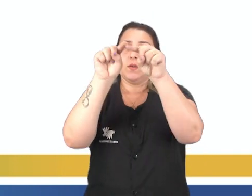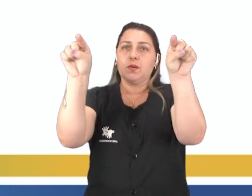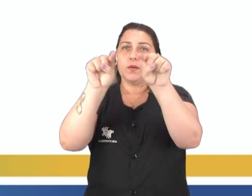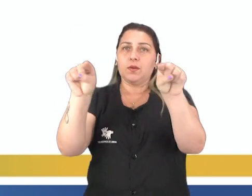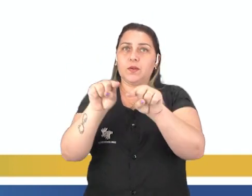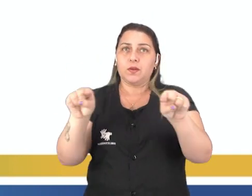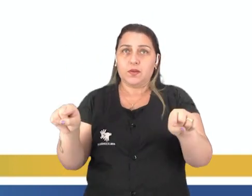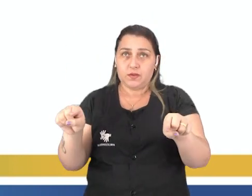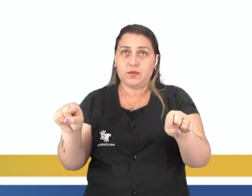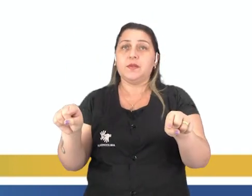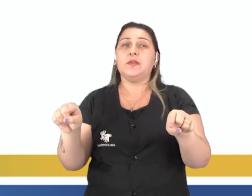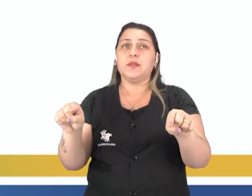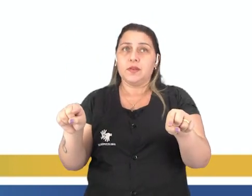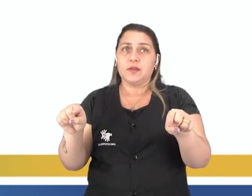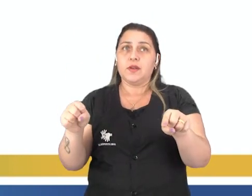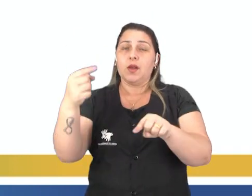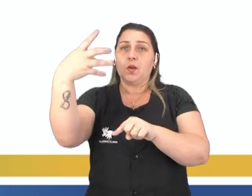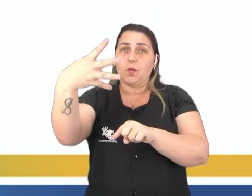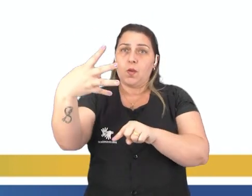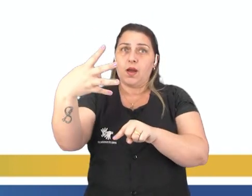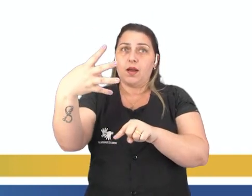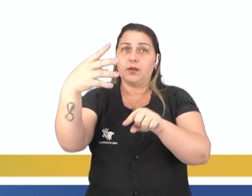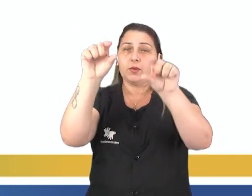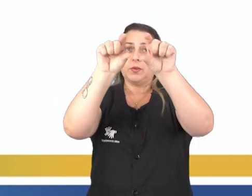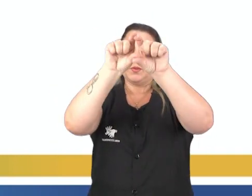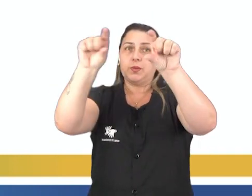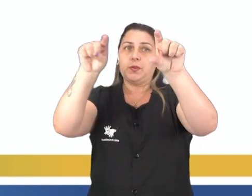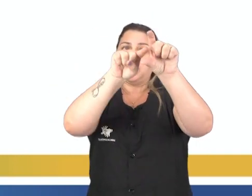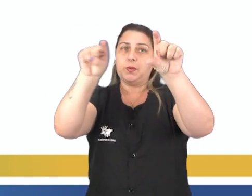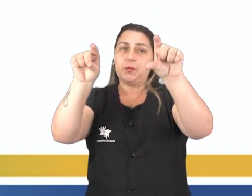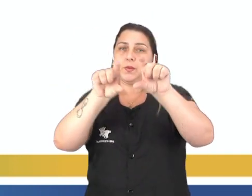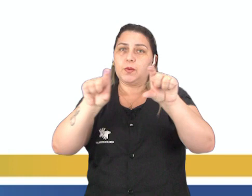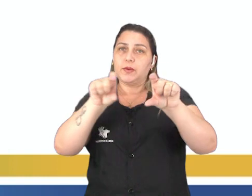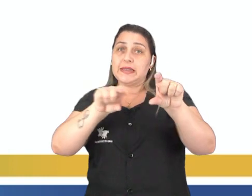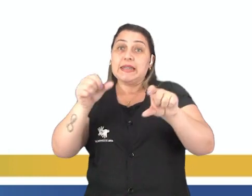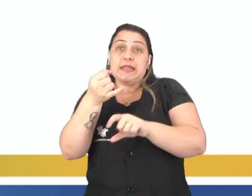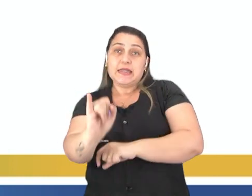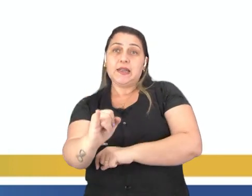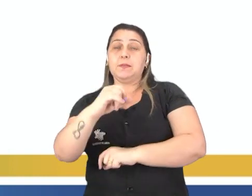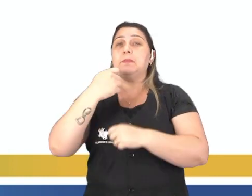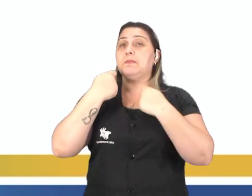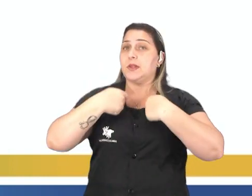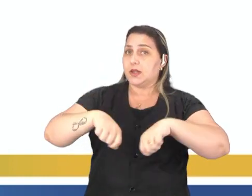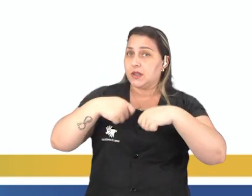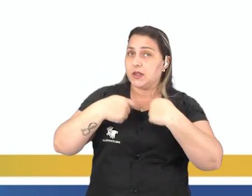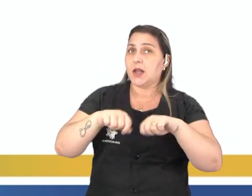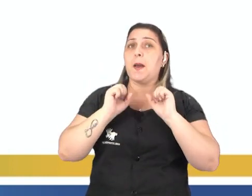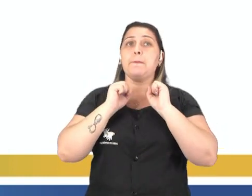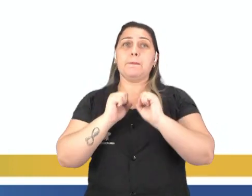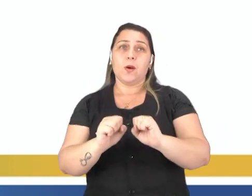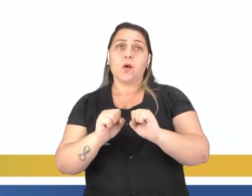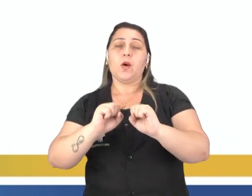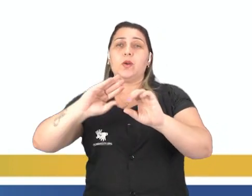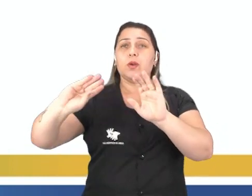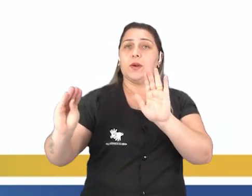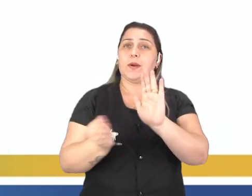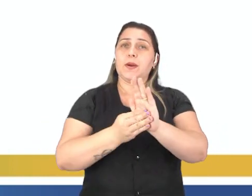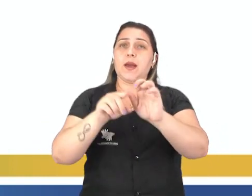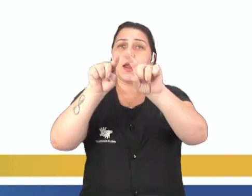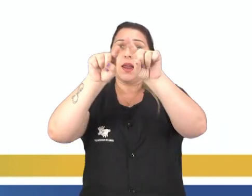linhas paralelas e 4 espaços. Se houver necessidade, podem se acrescentar